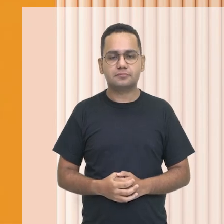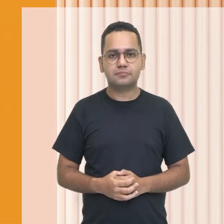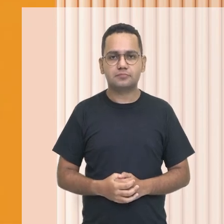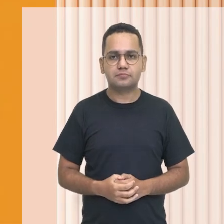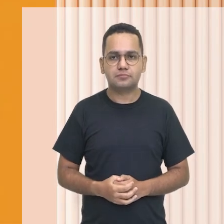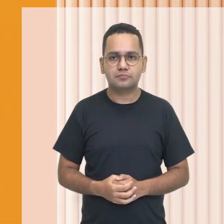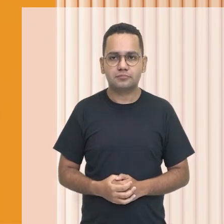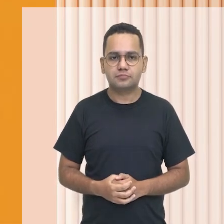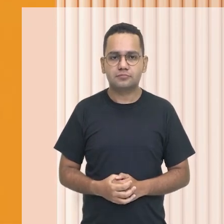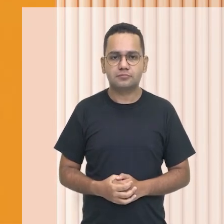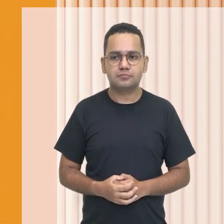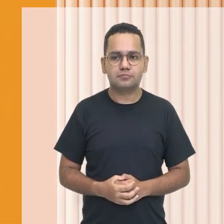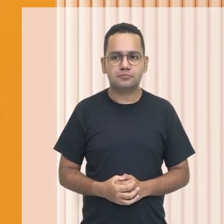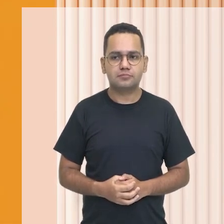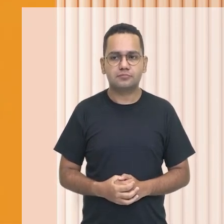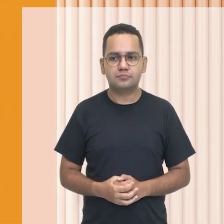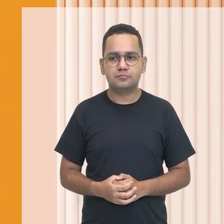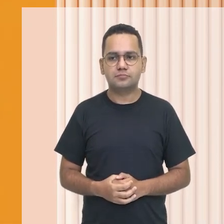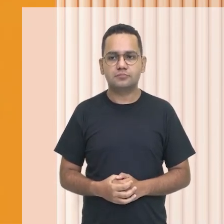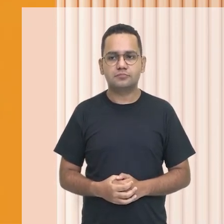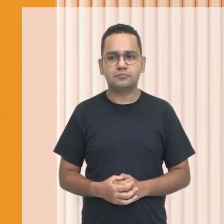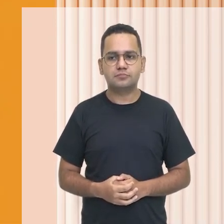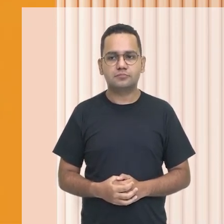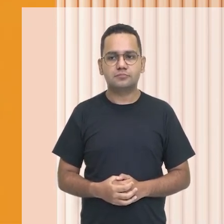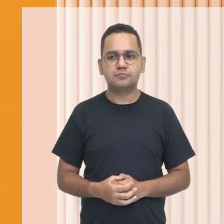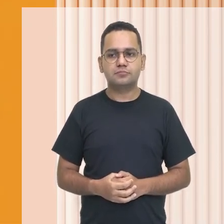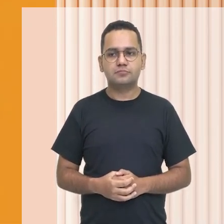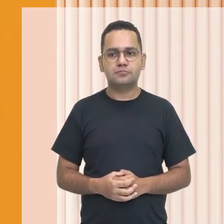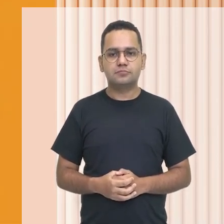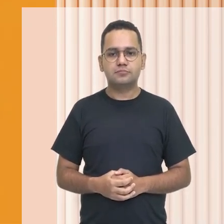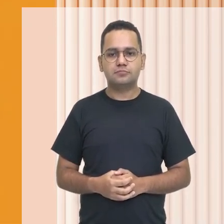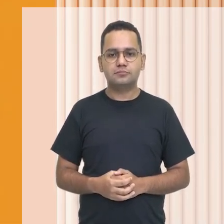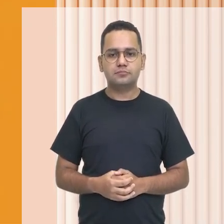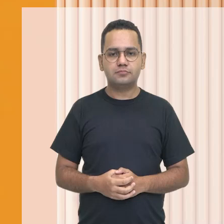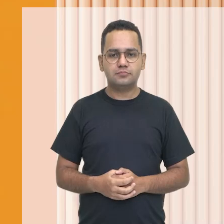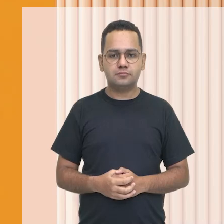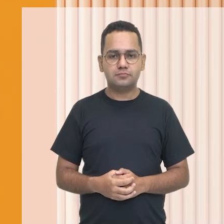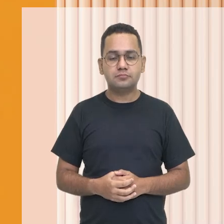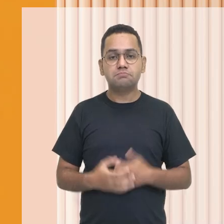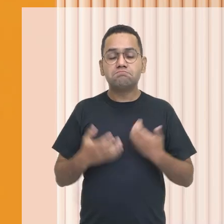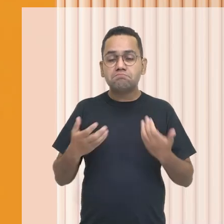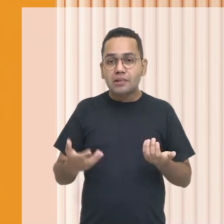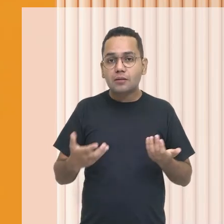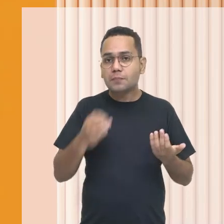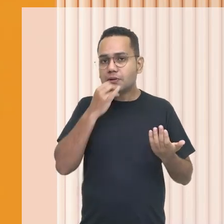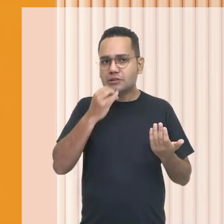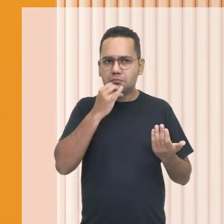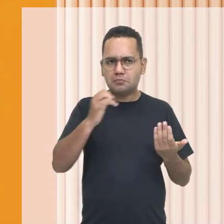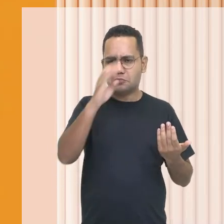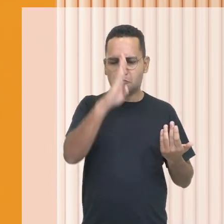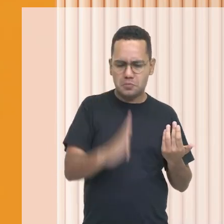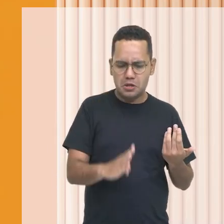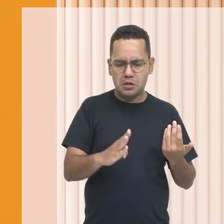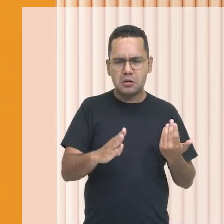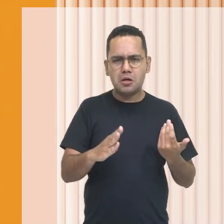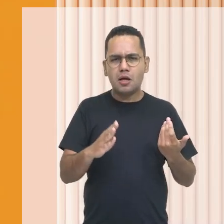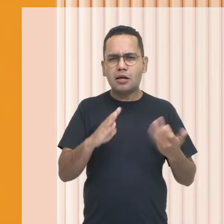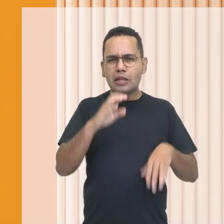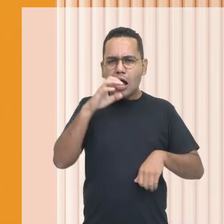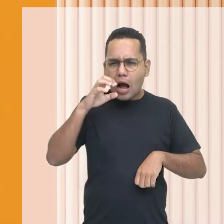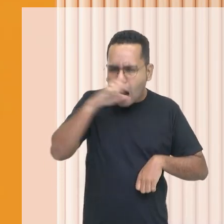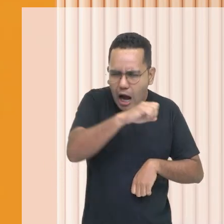principal meio, né, de conectar o Brasil vão ser as estradas, o meio